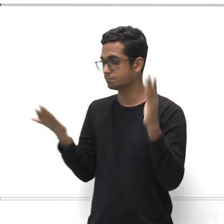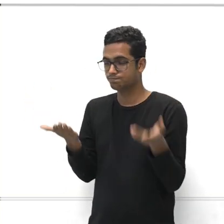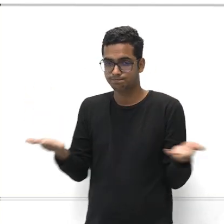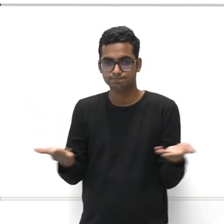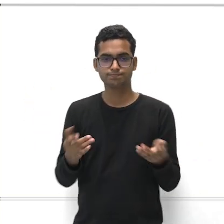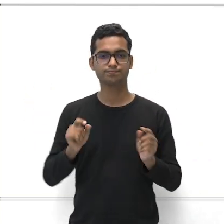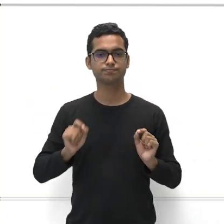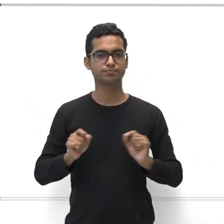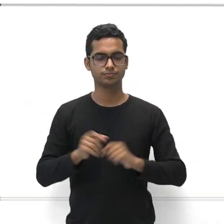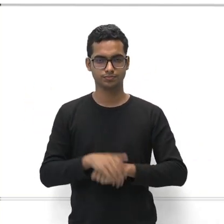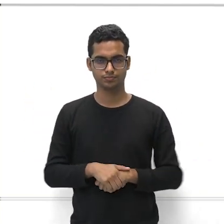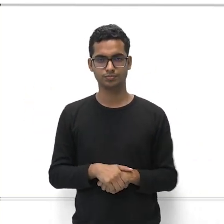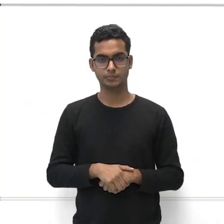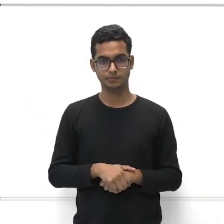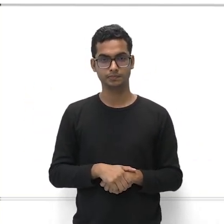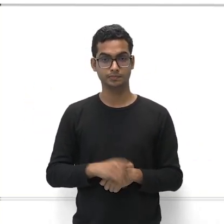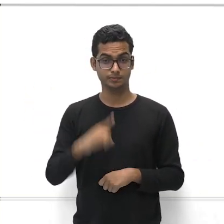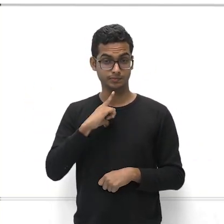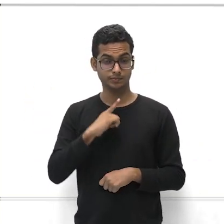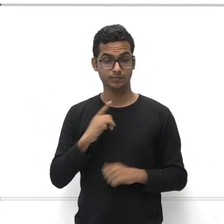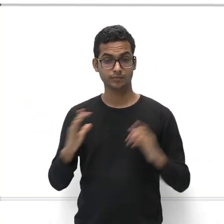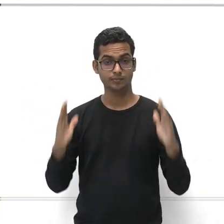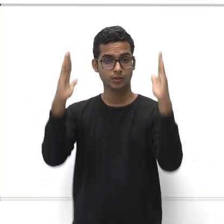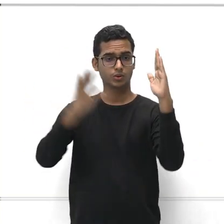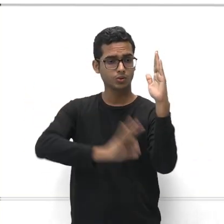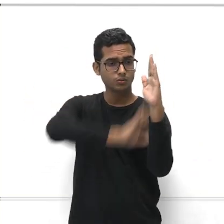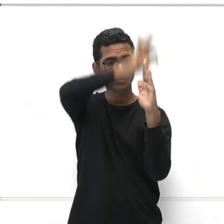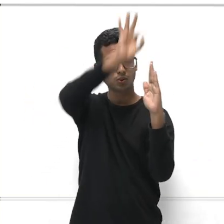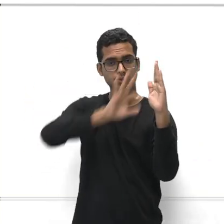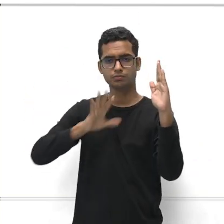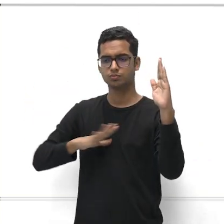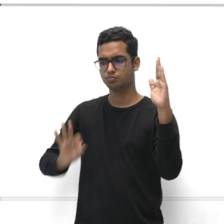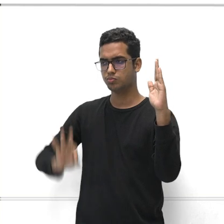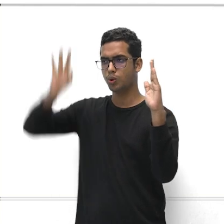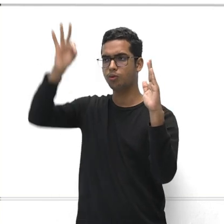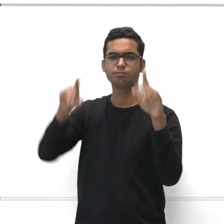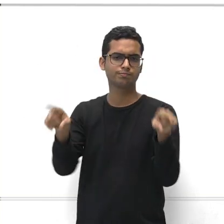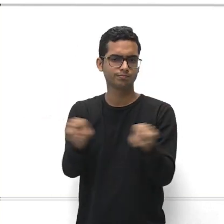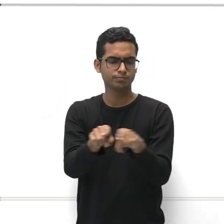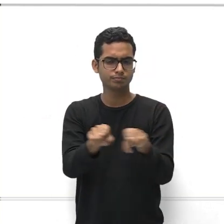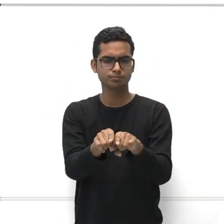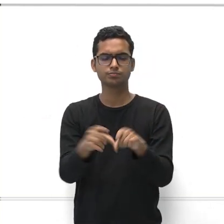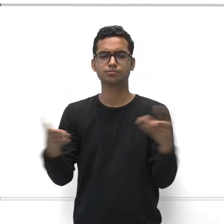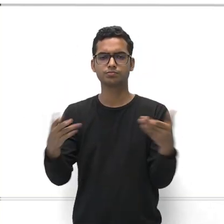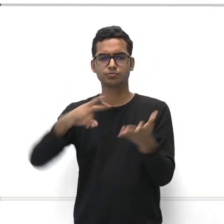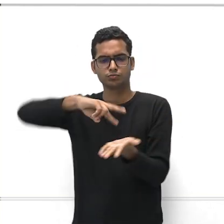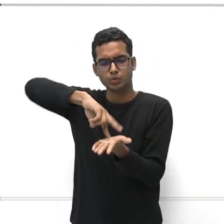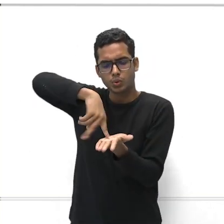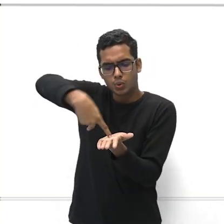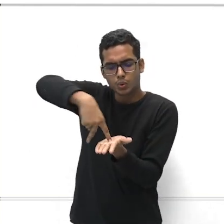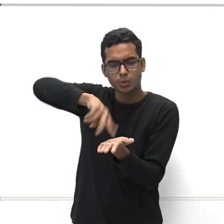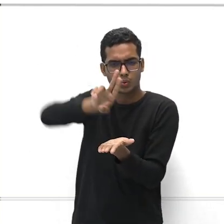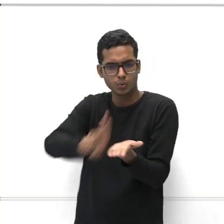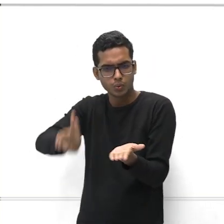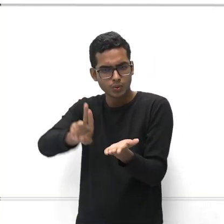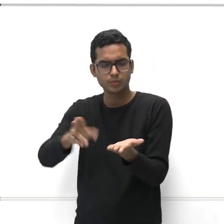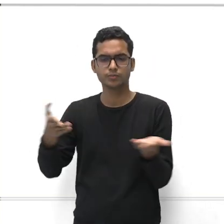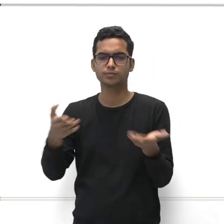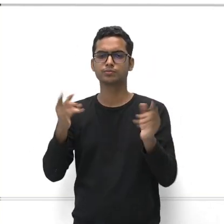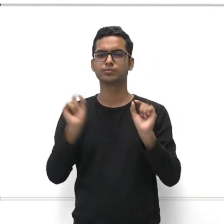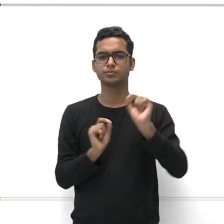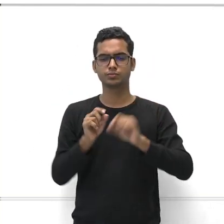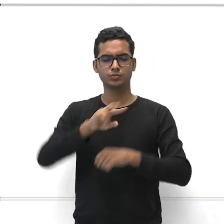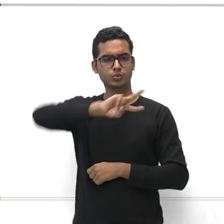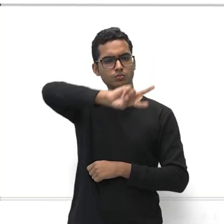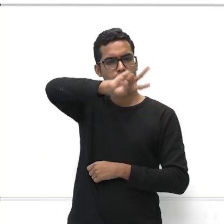nós temos as nossas duas retas suporte, com o auxílio do compasso, nós vamos abrir o nosso compasso